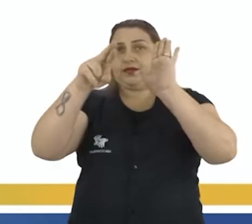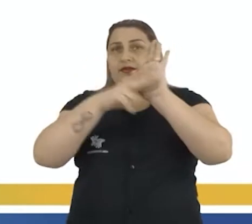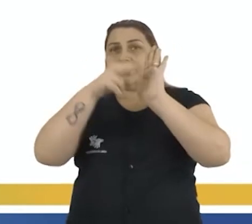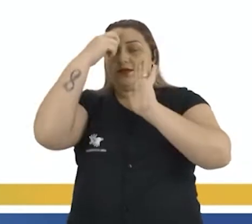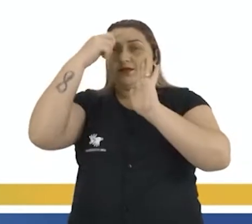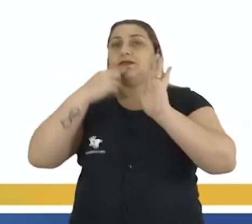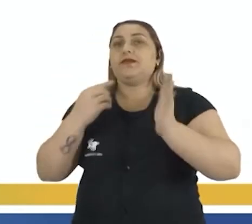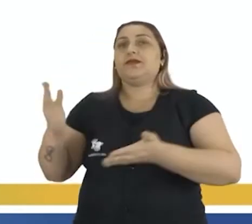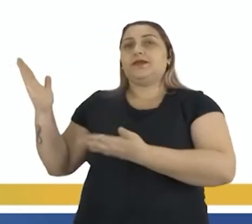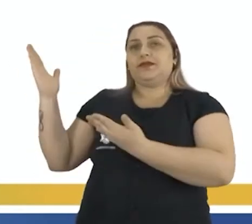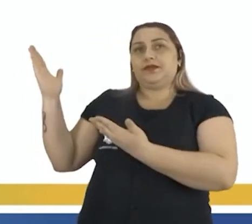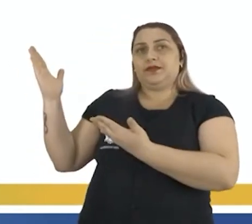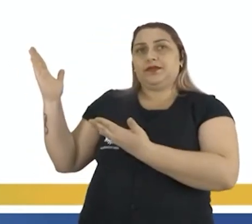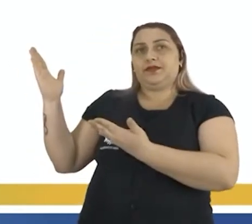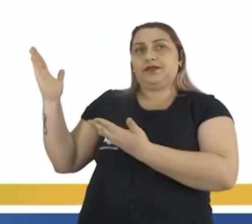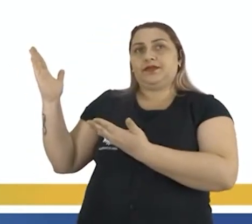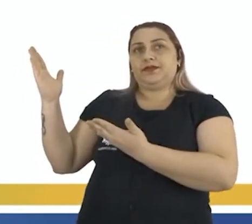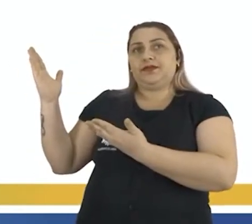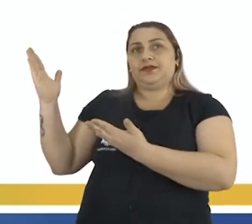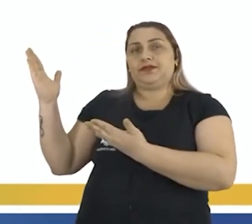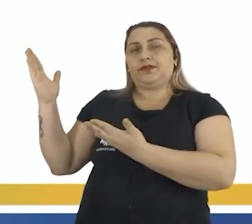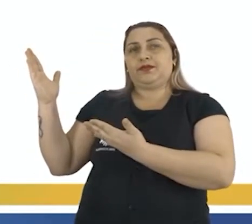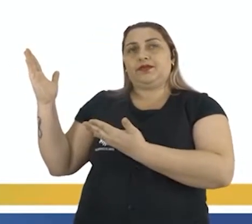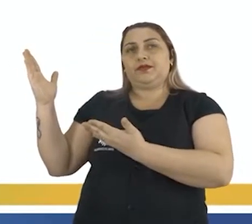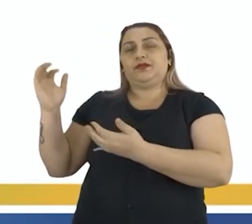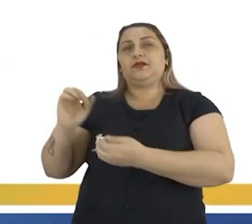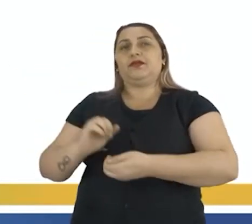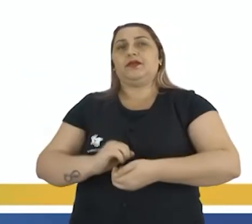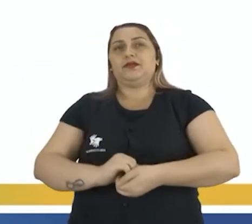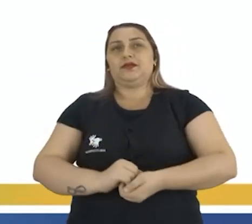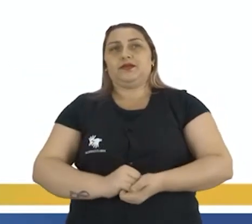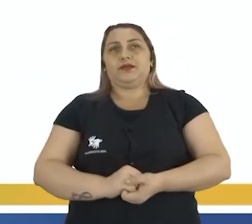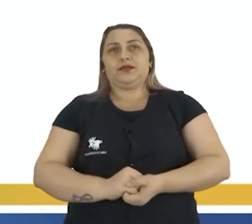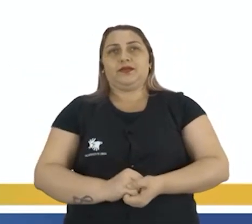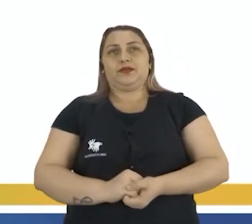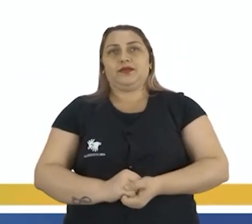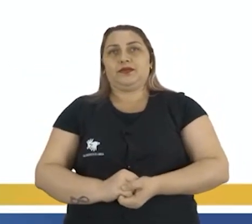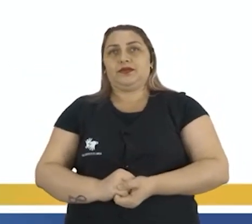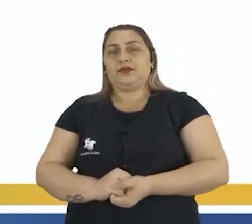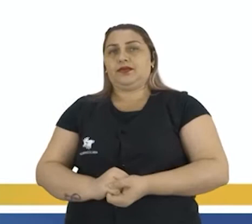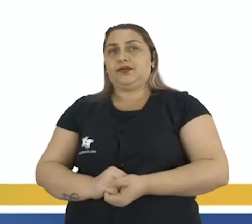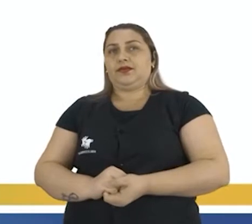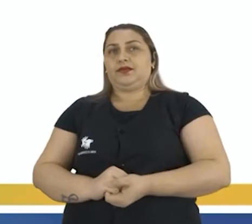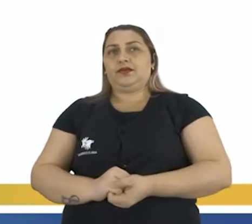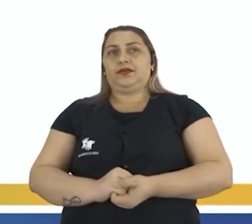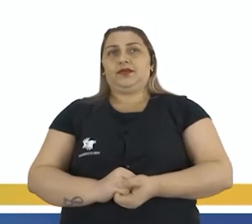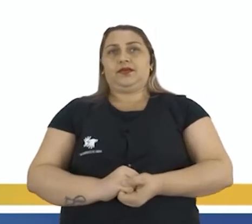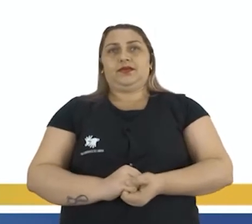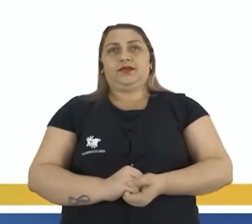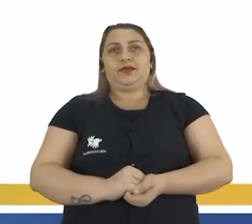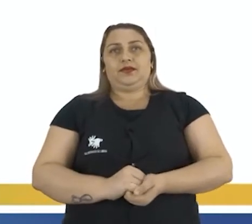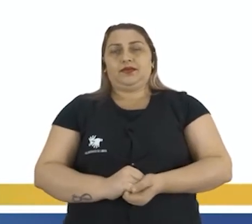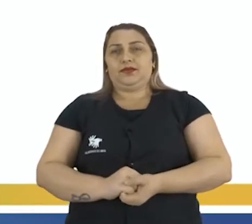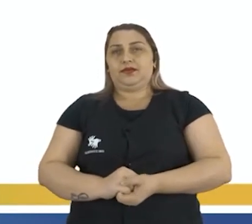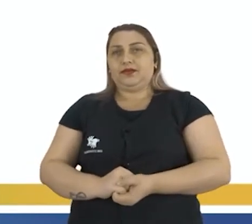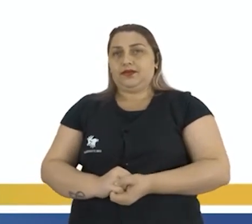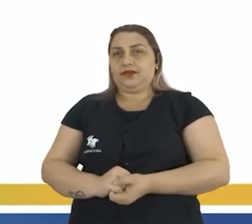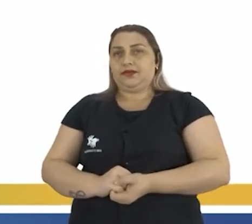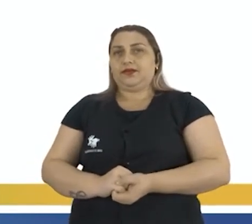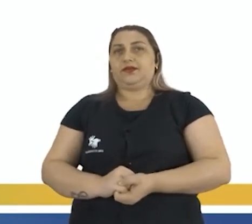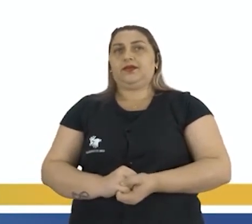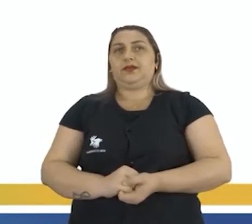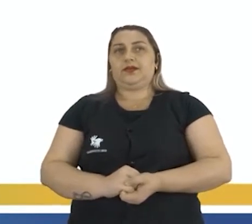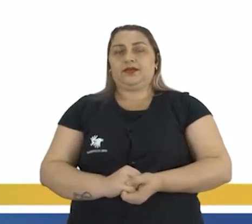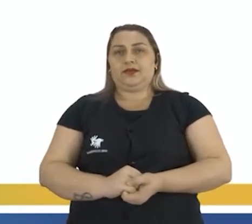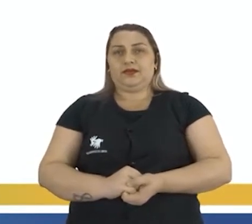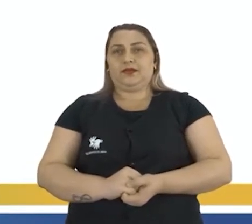nós colocarmos. Para vós pordes, para vós colocardes. E para eles